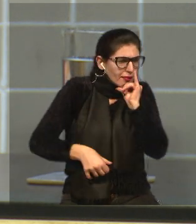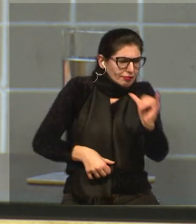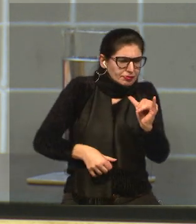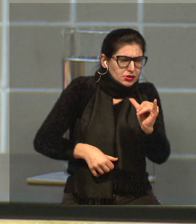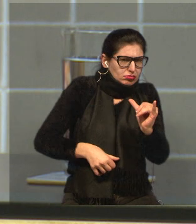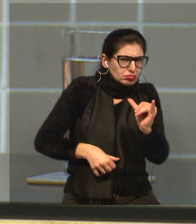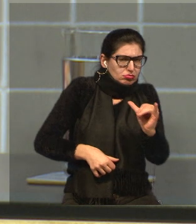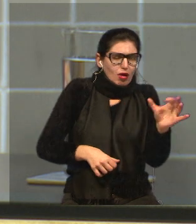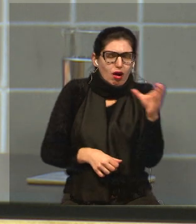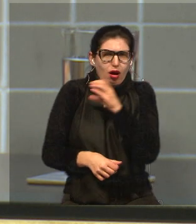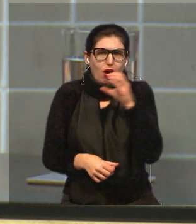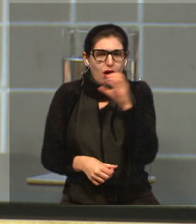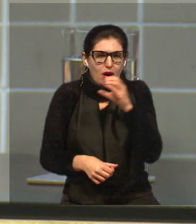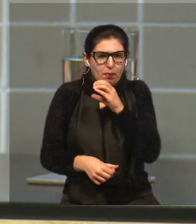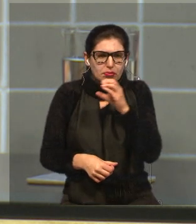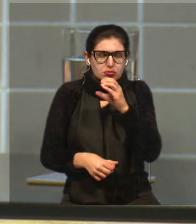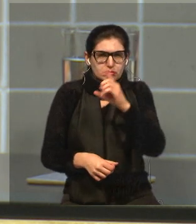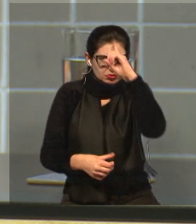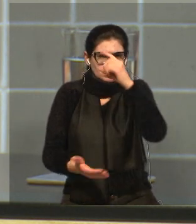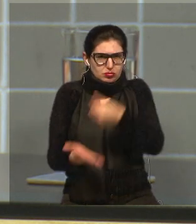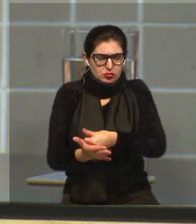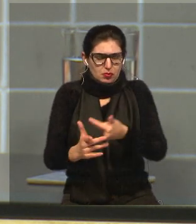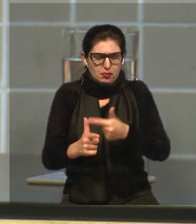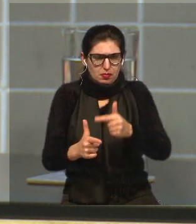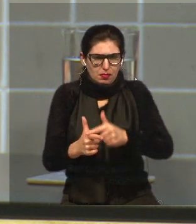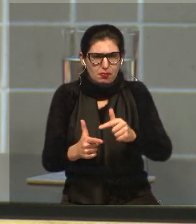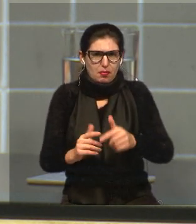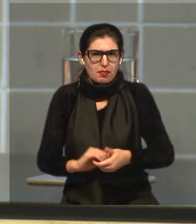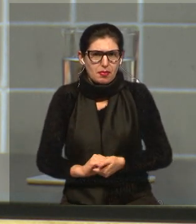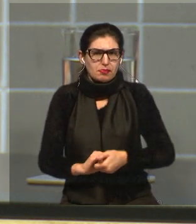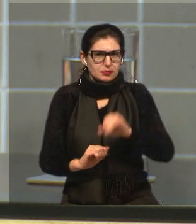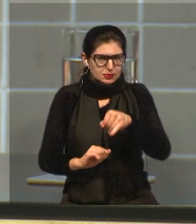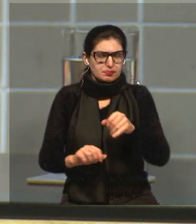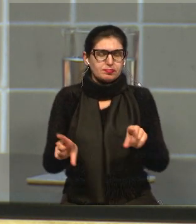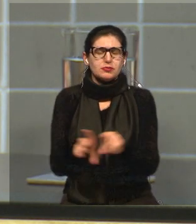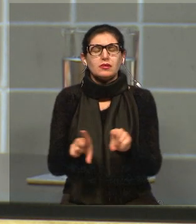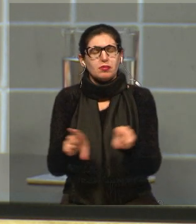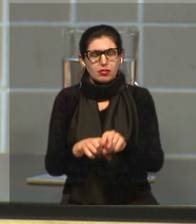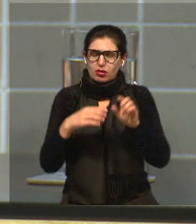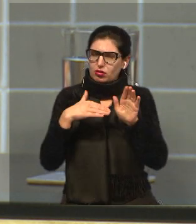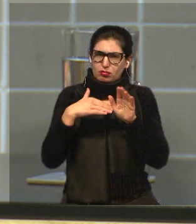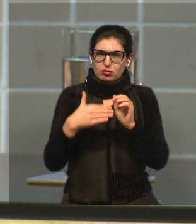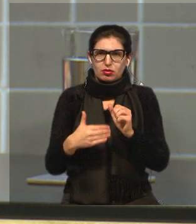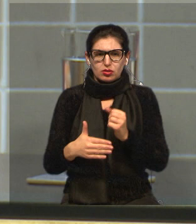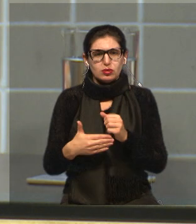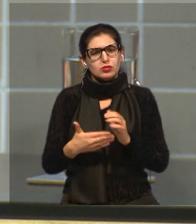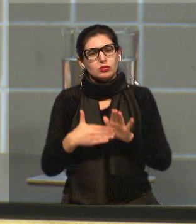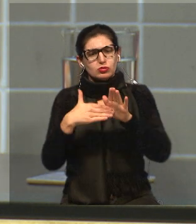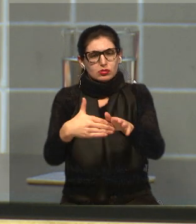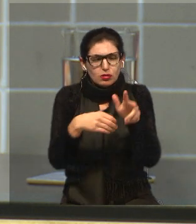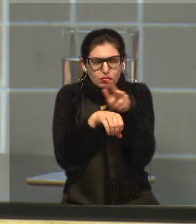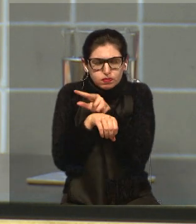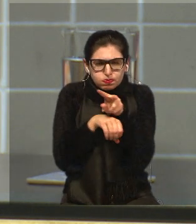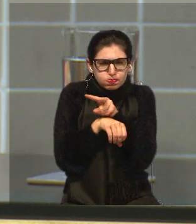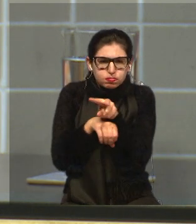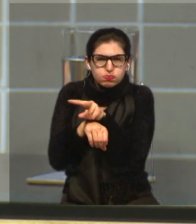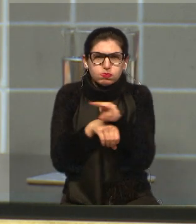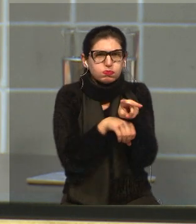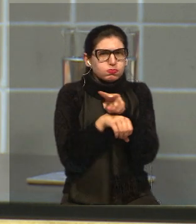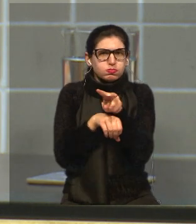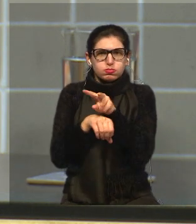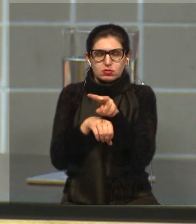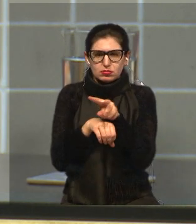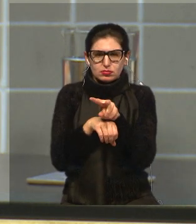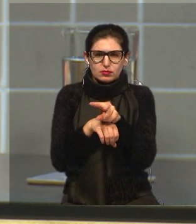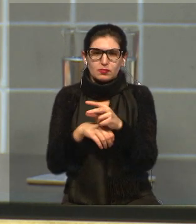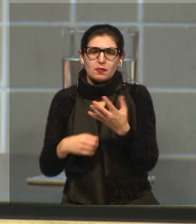procedimentos realizados. Além dessas atribuições, realizamos também a fiscalização de entidades ligadas